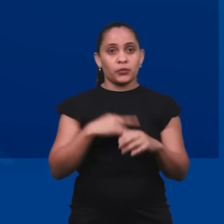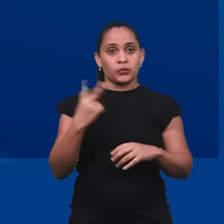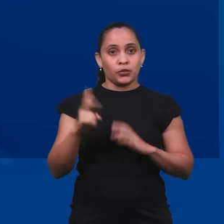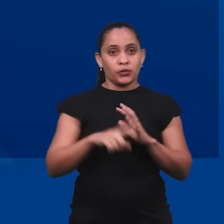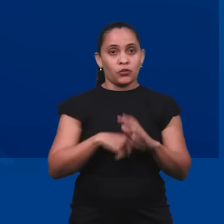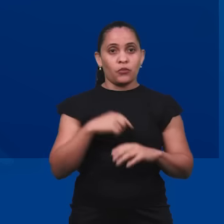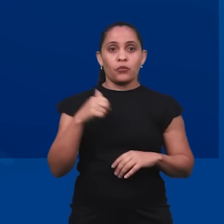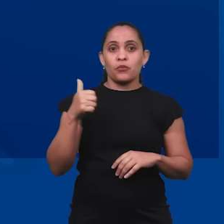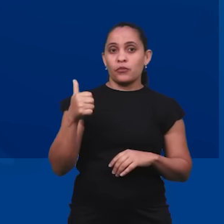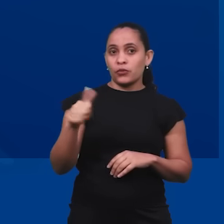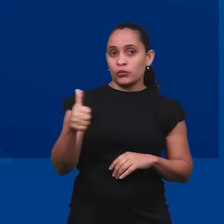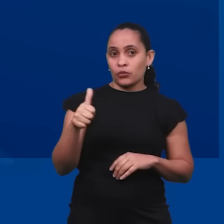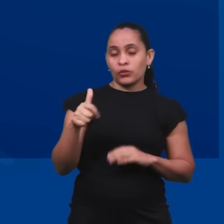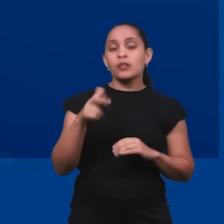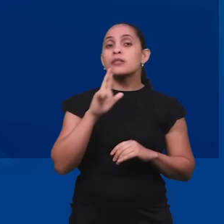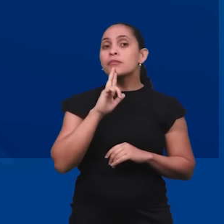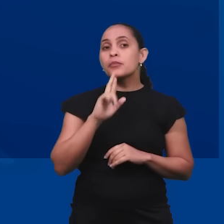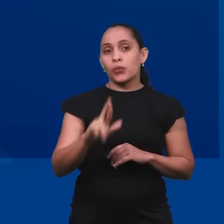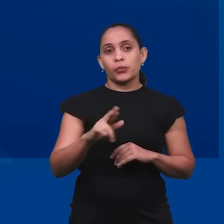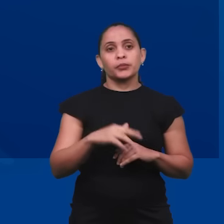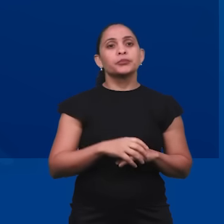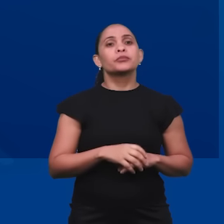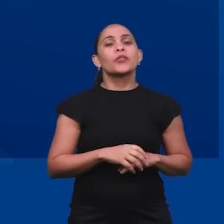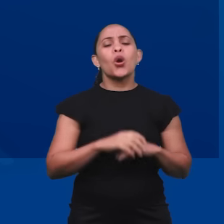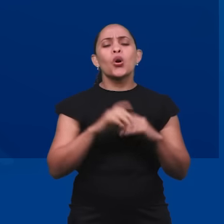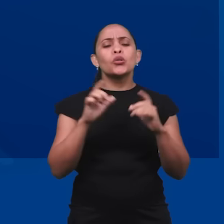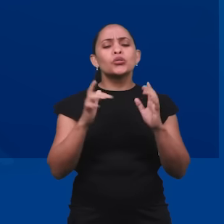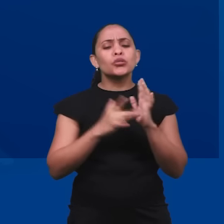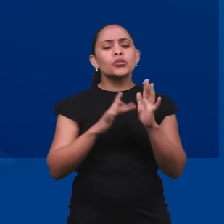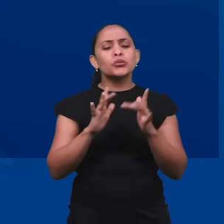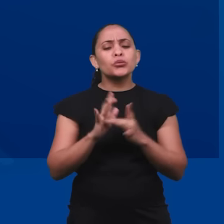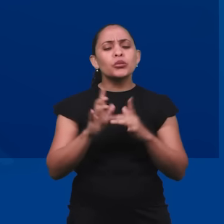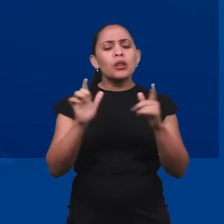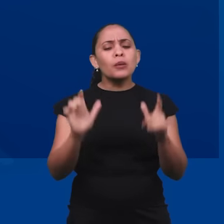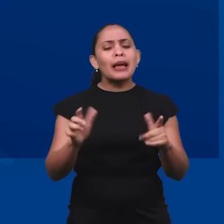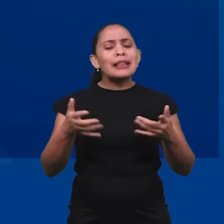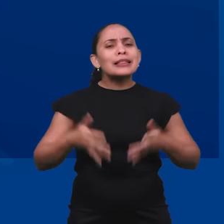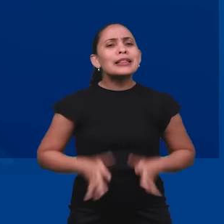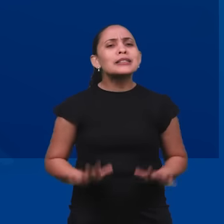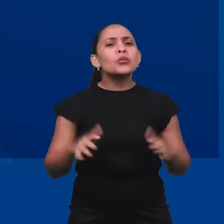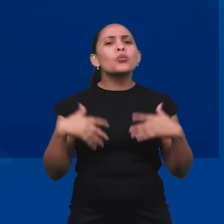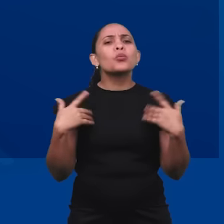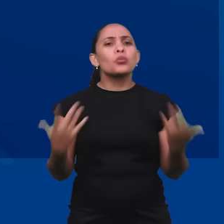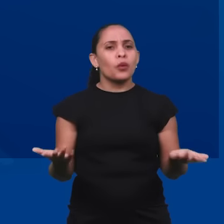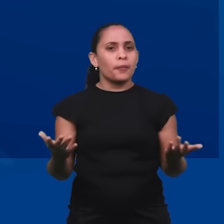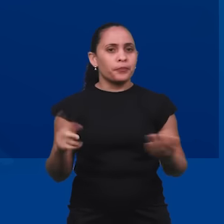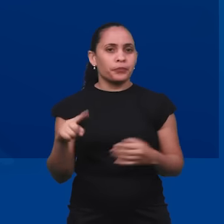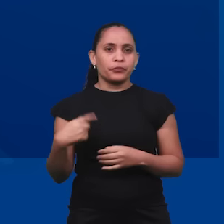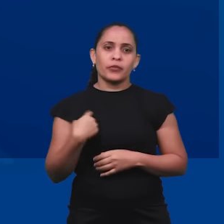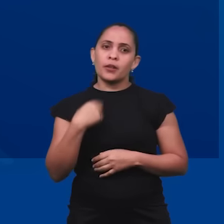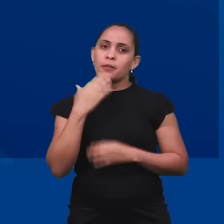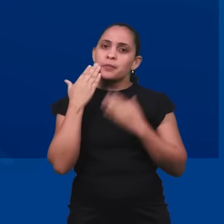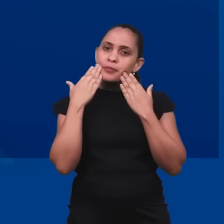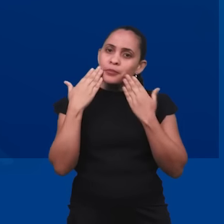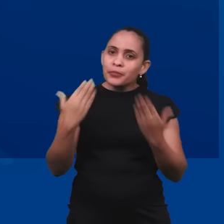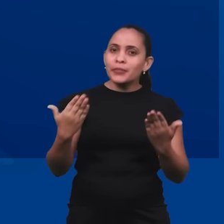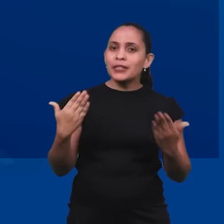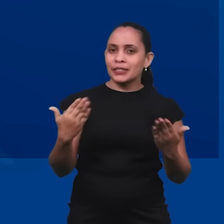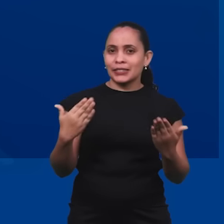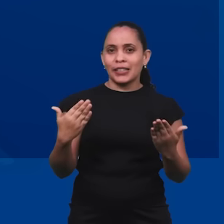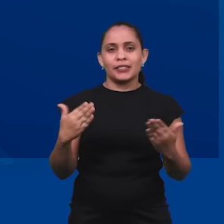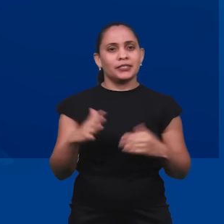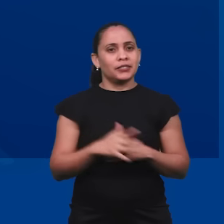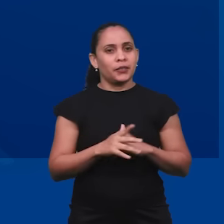versículo 11 e responda: onde Jesus nasceu? Hoje nós iremos apresentar de forma bem didática,